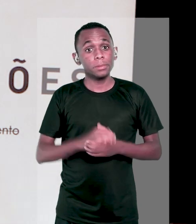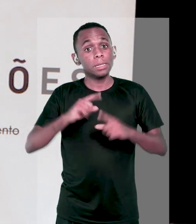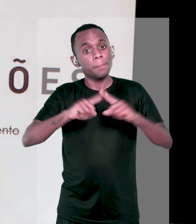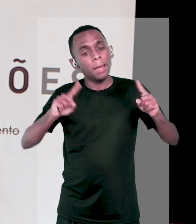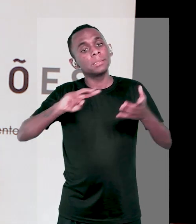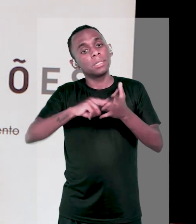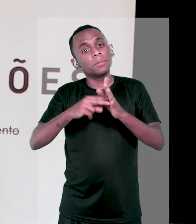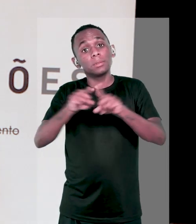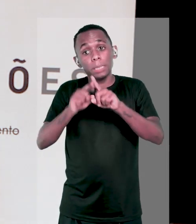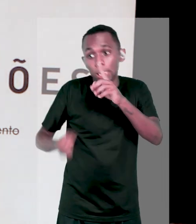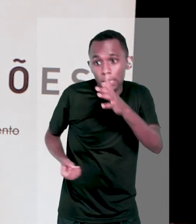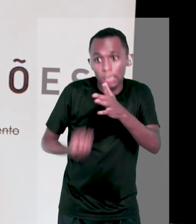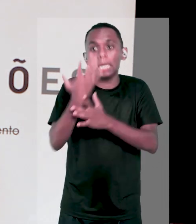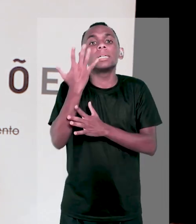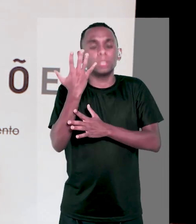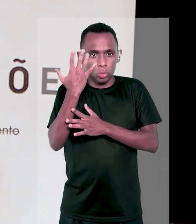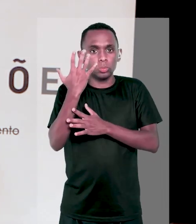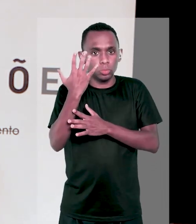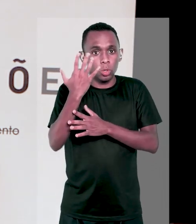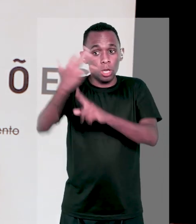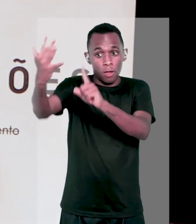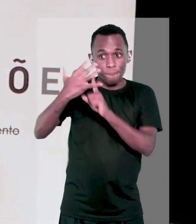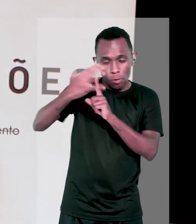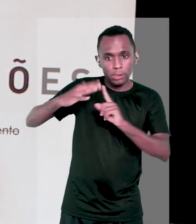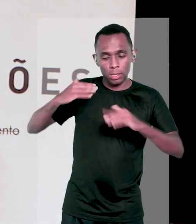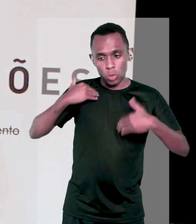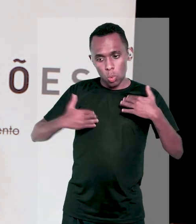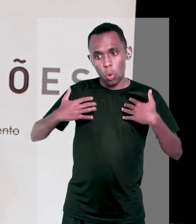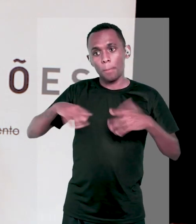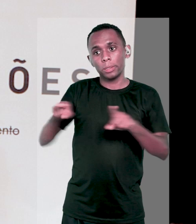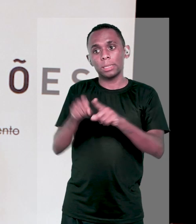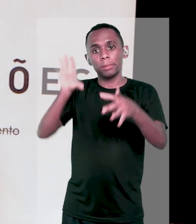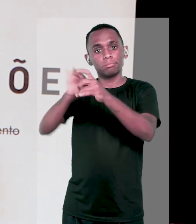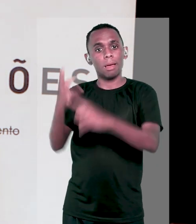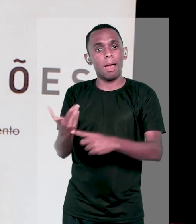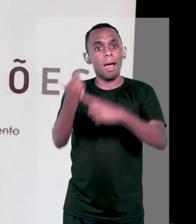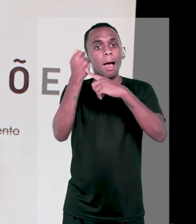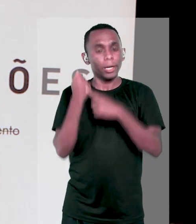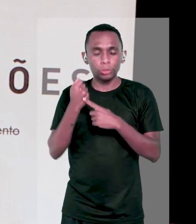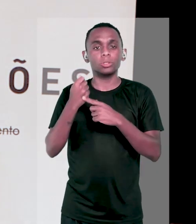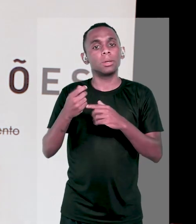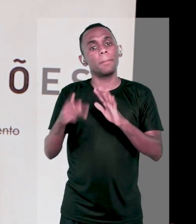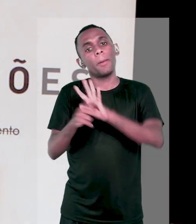criadora ou contemplativa não é apenas recepção mas produção